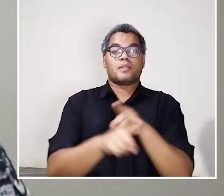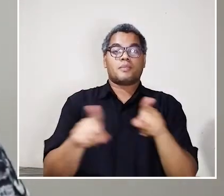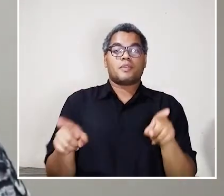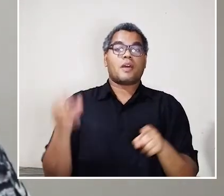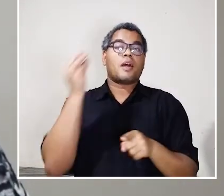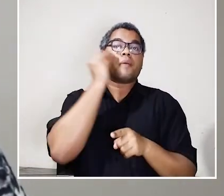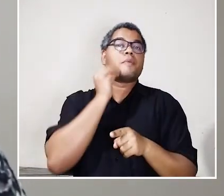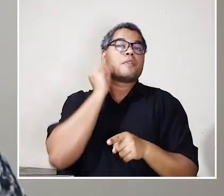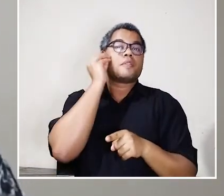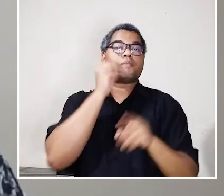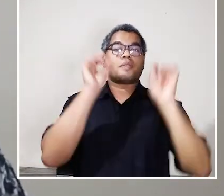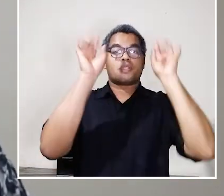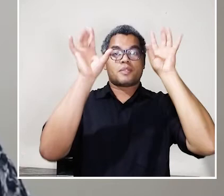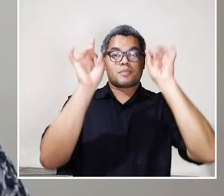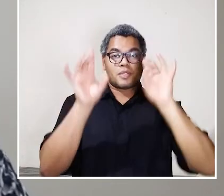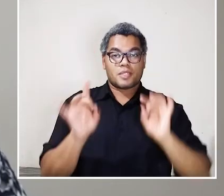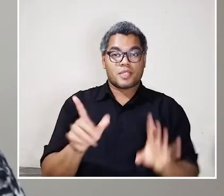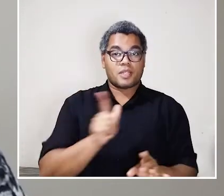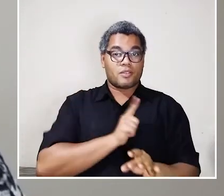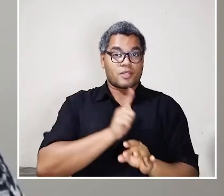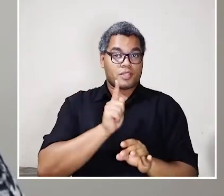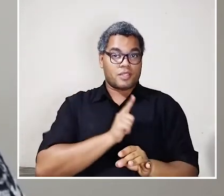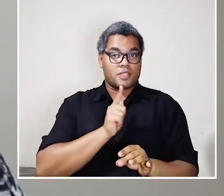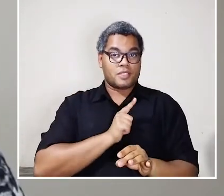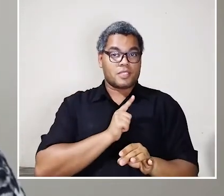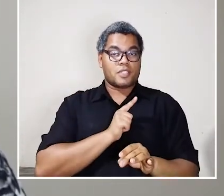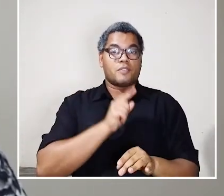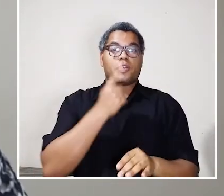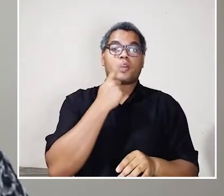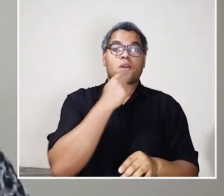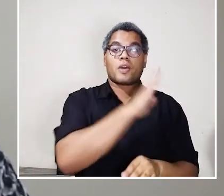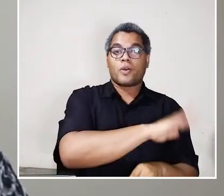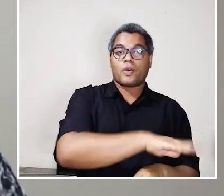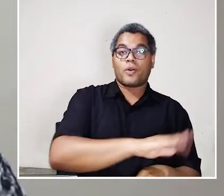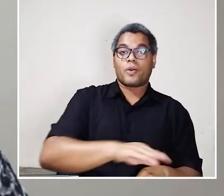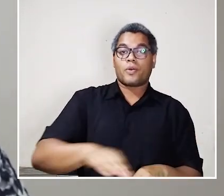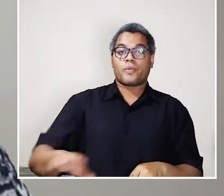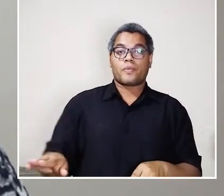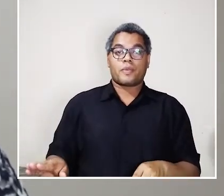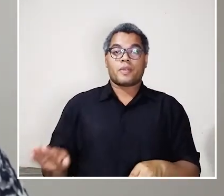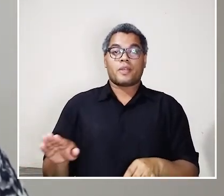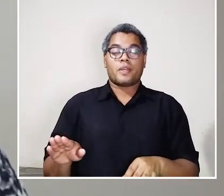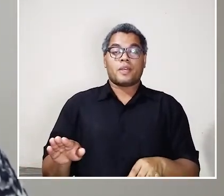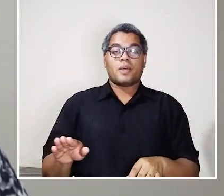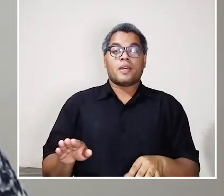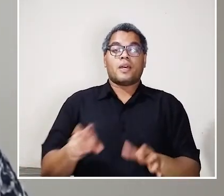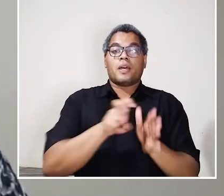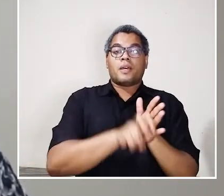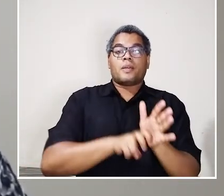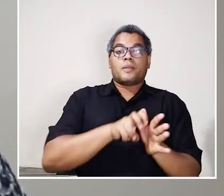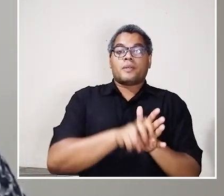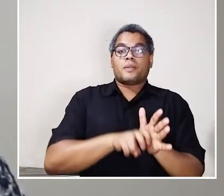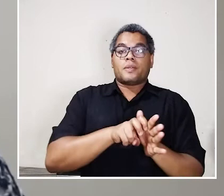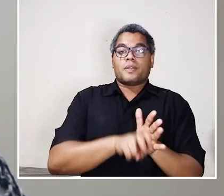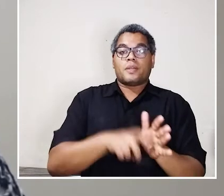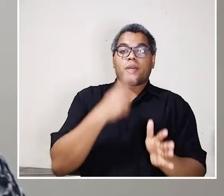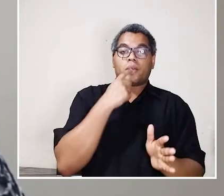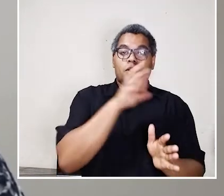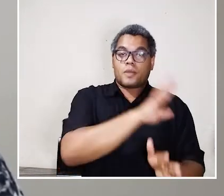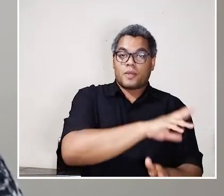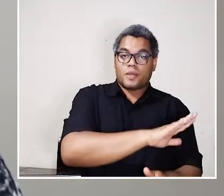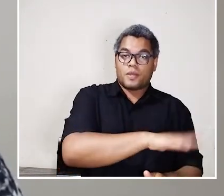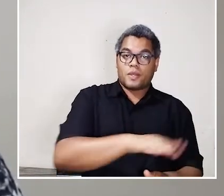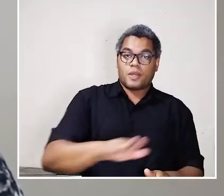vocês uma experiência muito especial que eu tive com as crianças do setor de paralisia infantil do Hospital